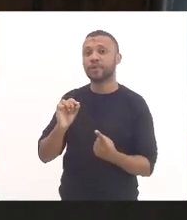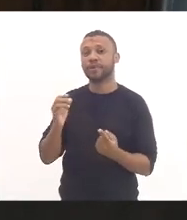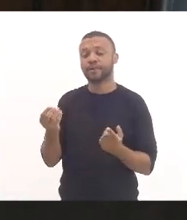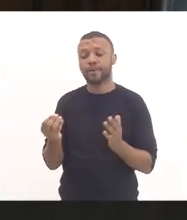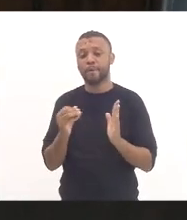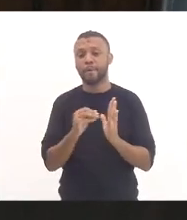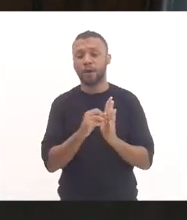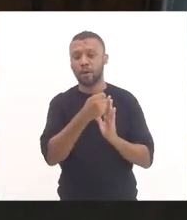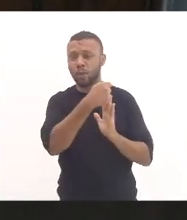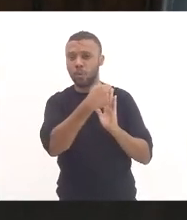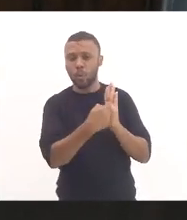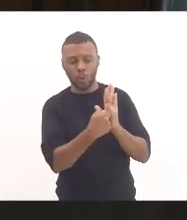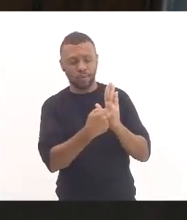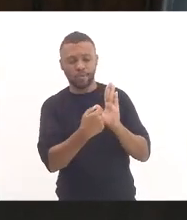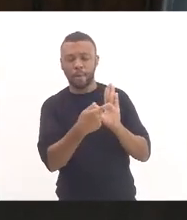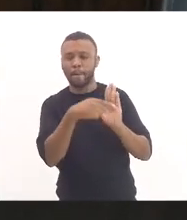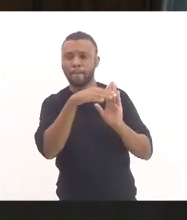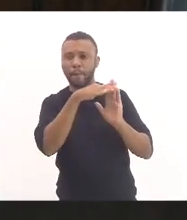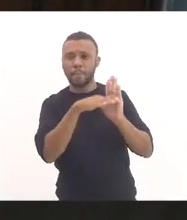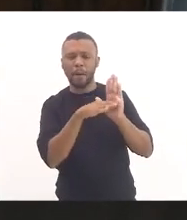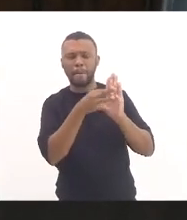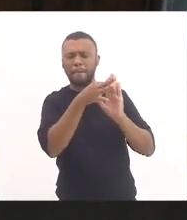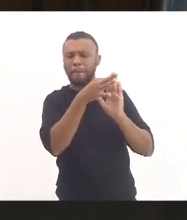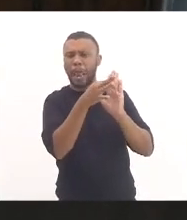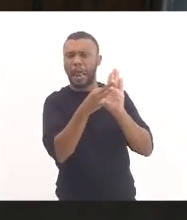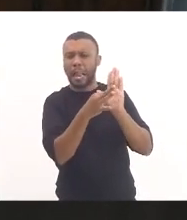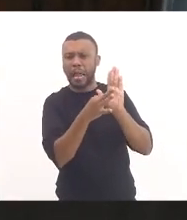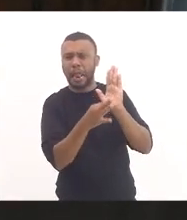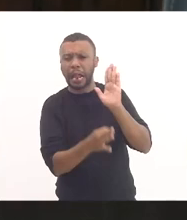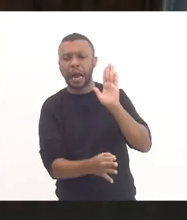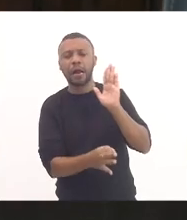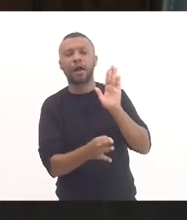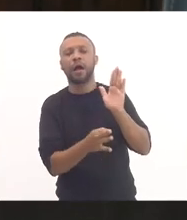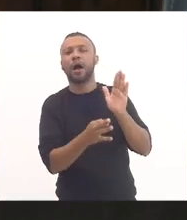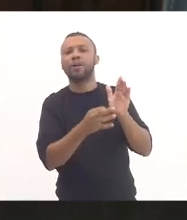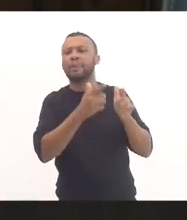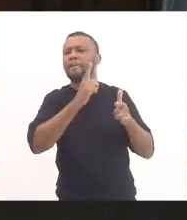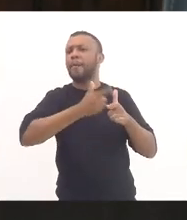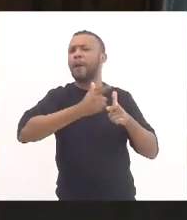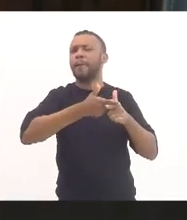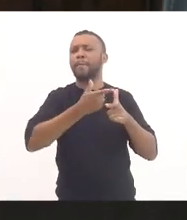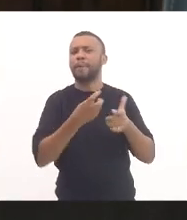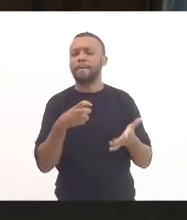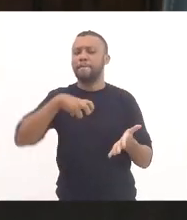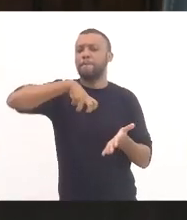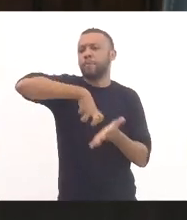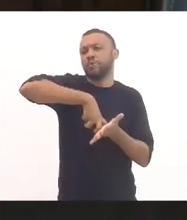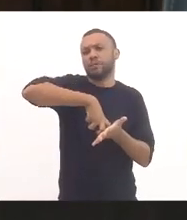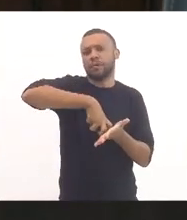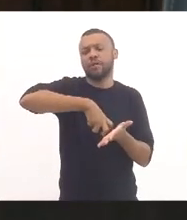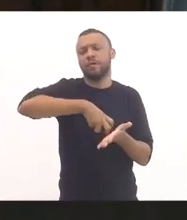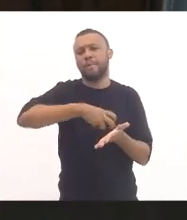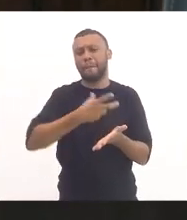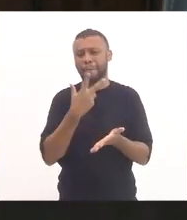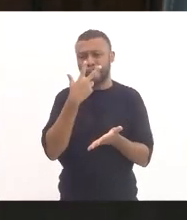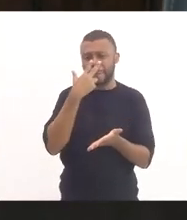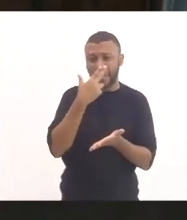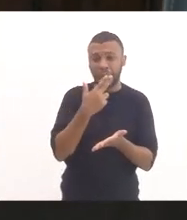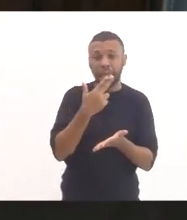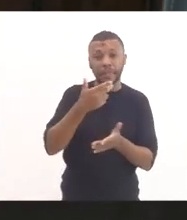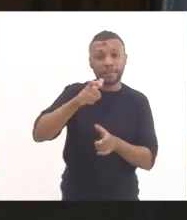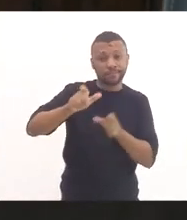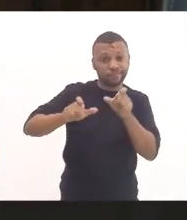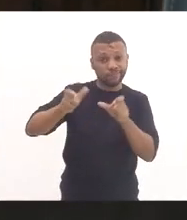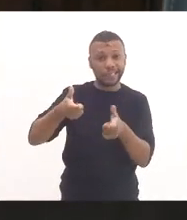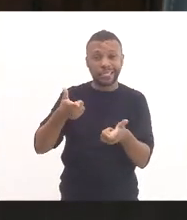do seu bojo um número exorbitante de punições fazendo parecer para os desavisados